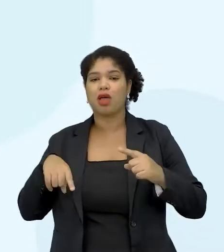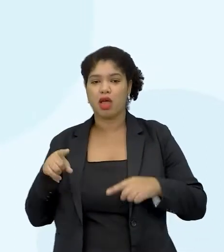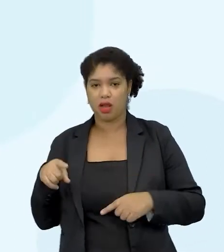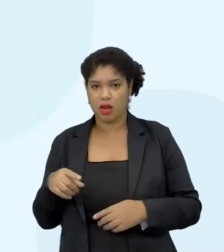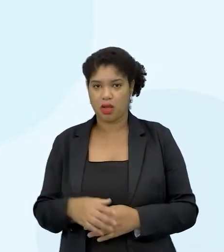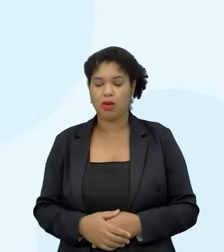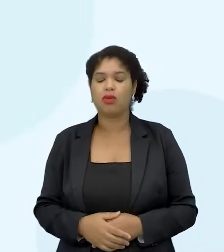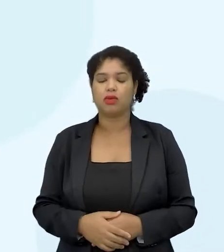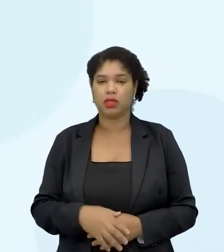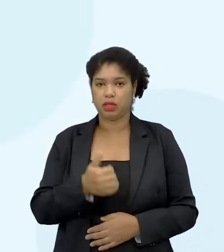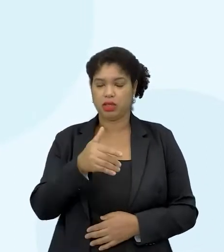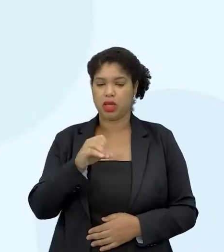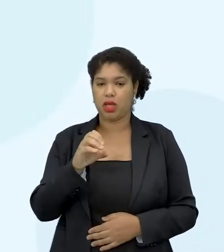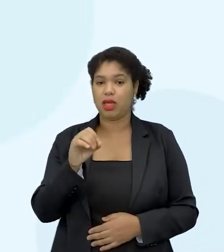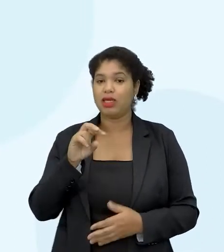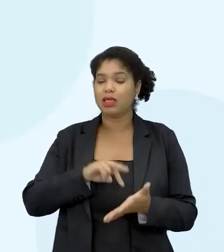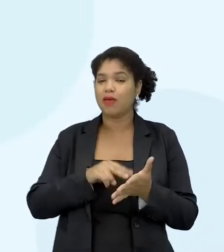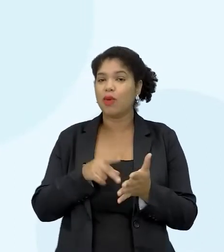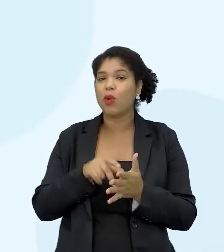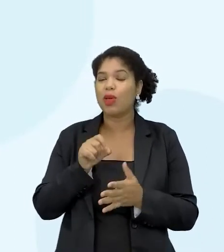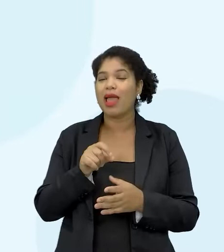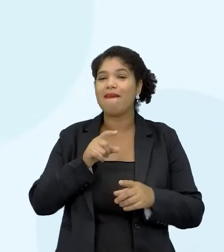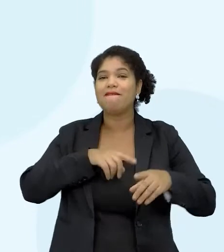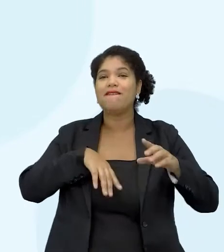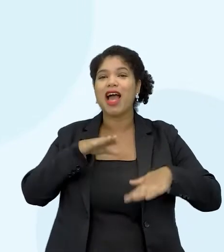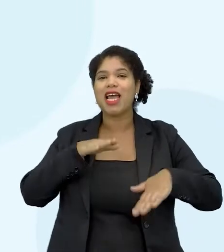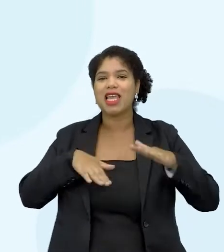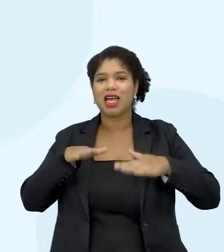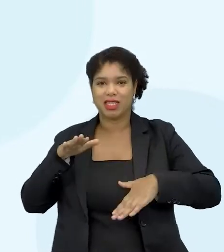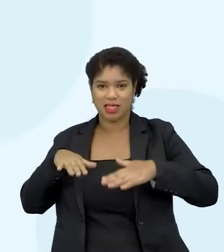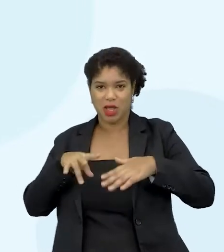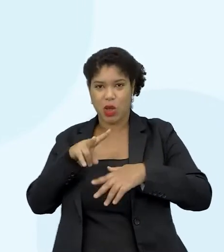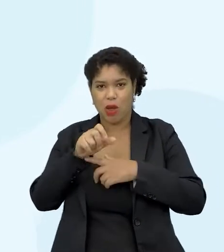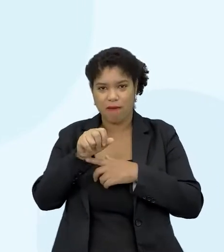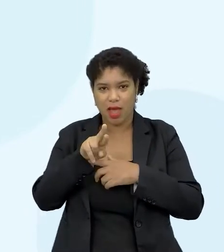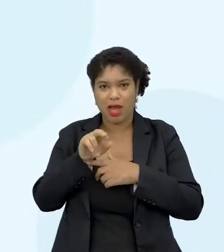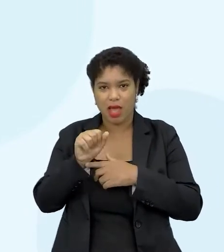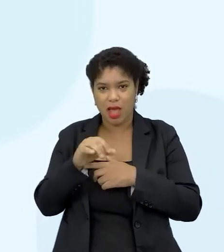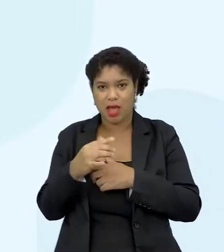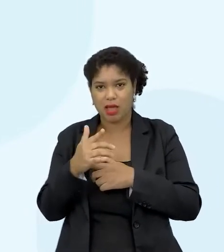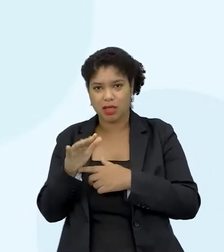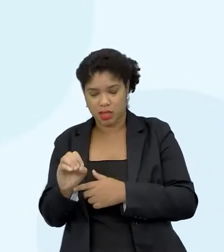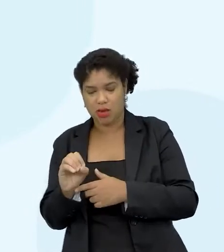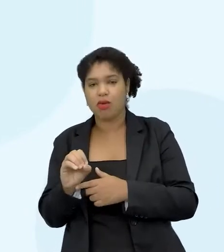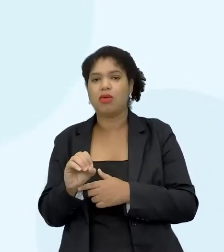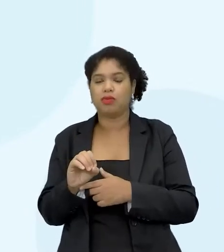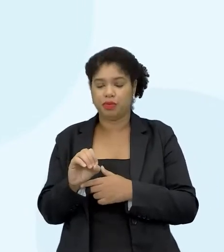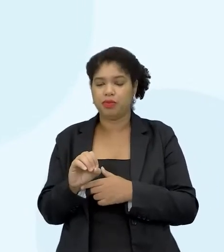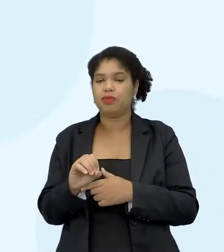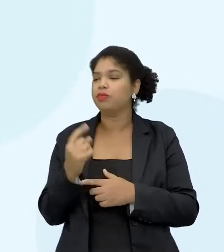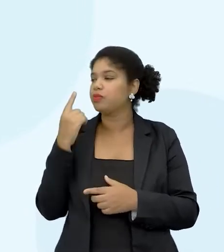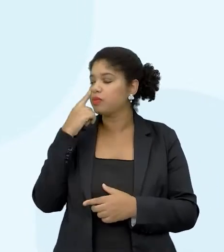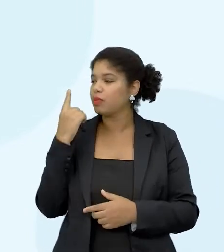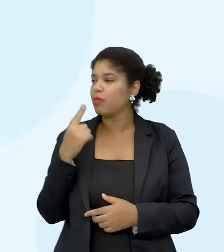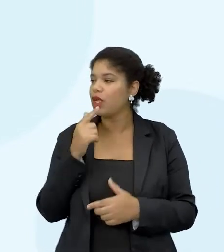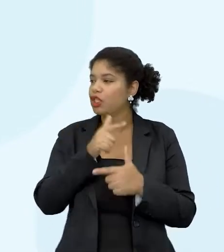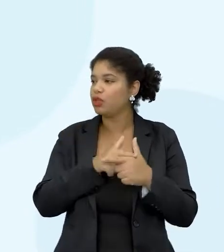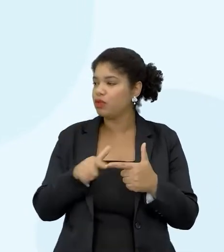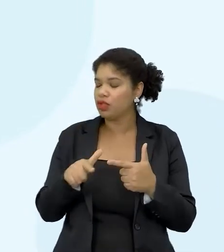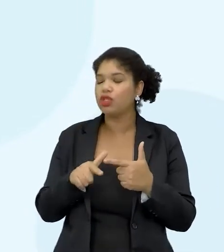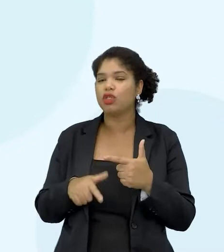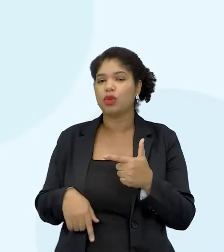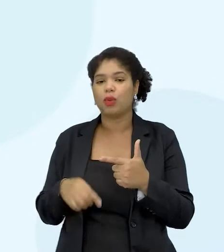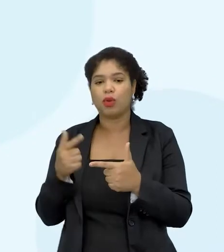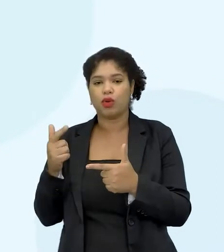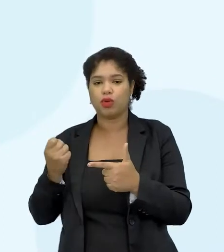14. Significa que a variação vertical da aula anterior, dividido pela variação horizontal,